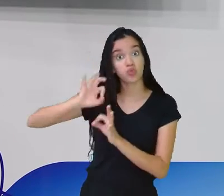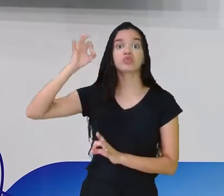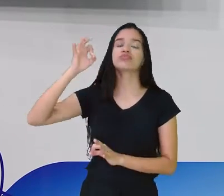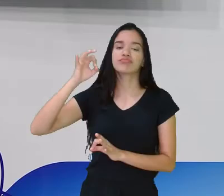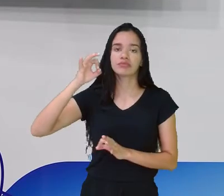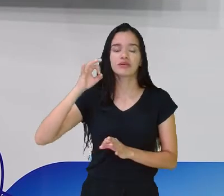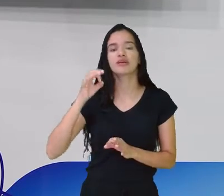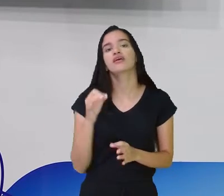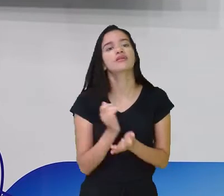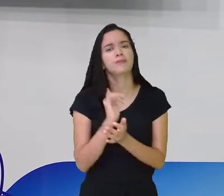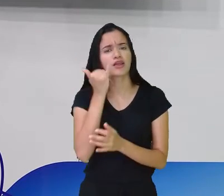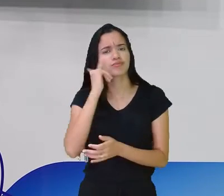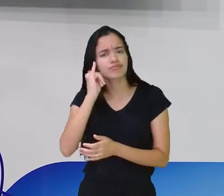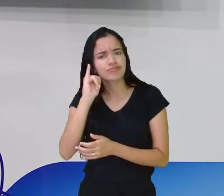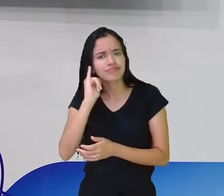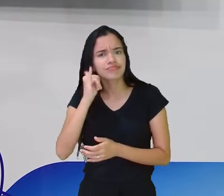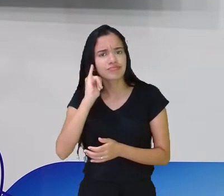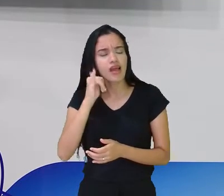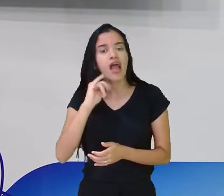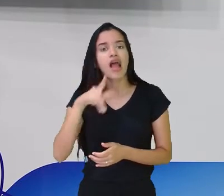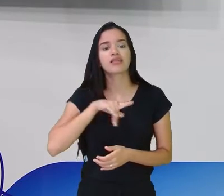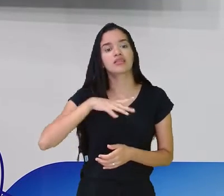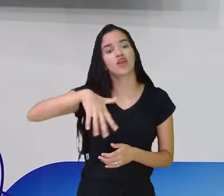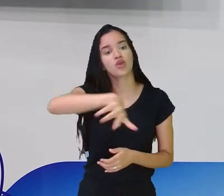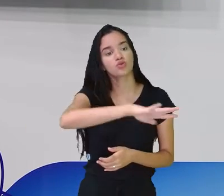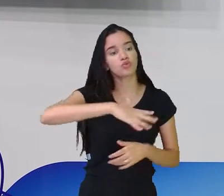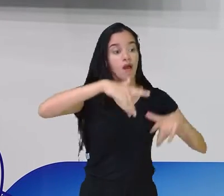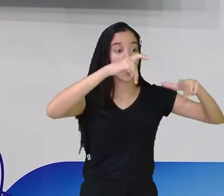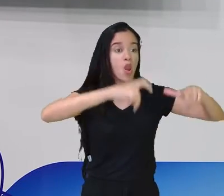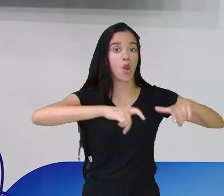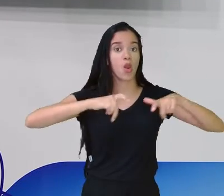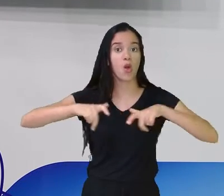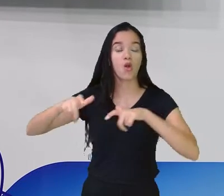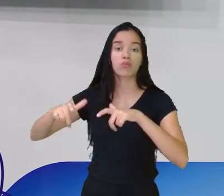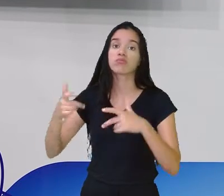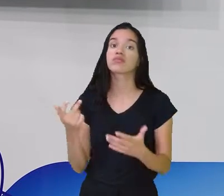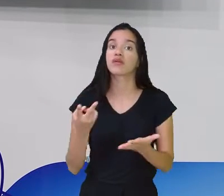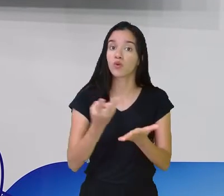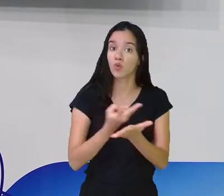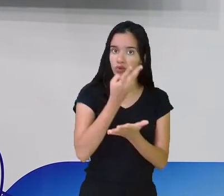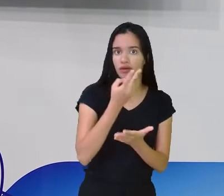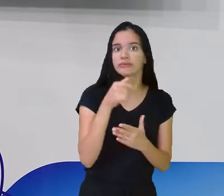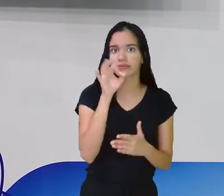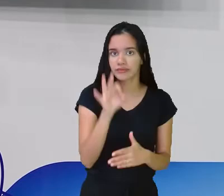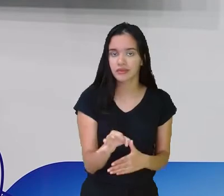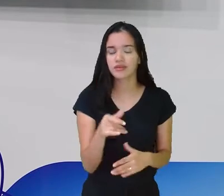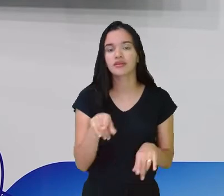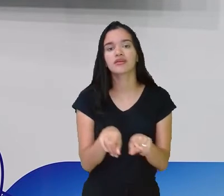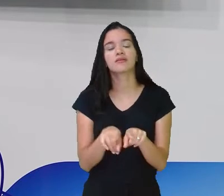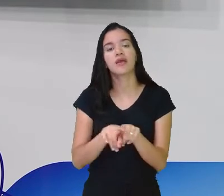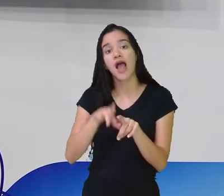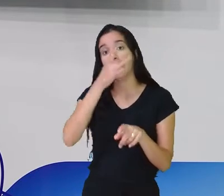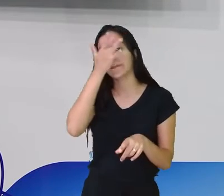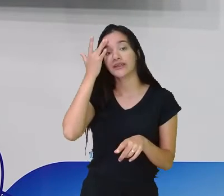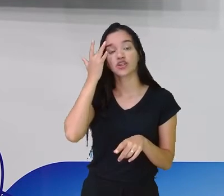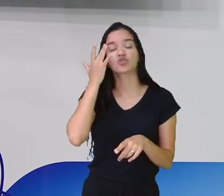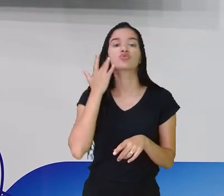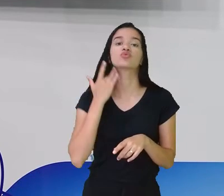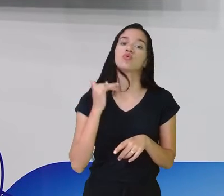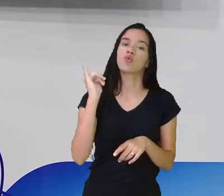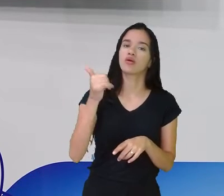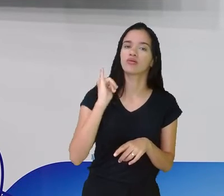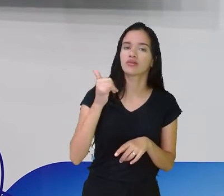poucas personagens, tem um espaço que é ali o local onde ele acontece, tá bom? Existem os narradores, tem o